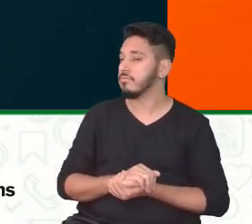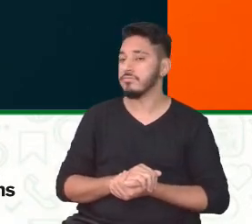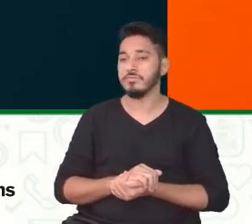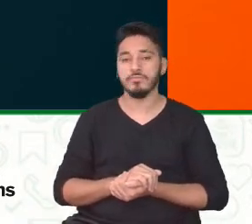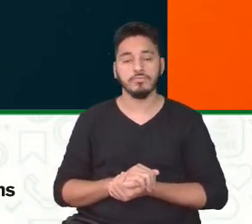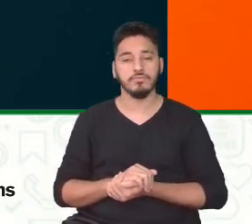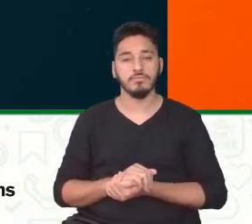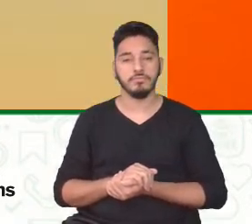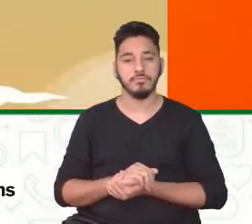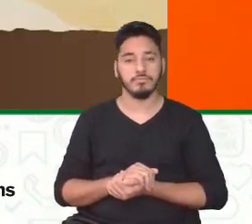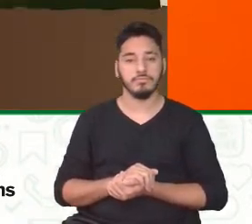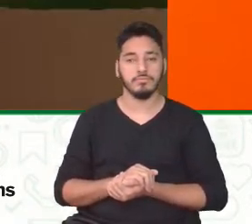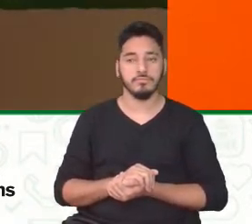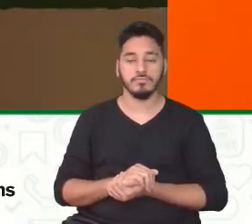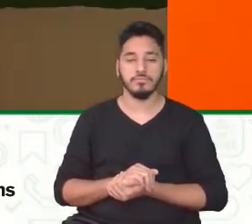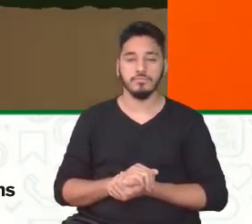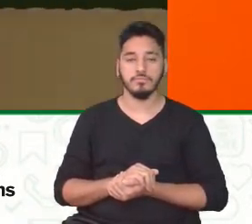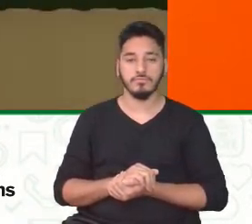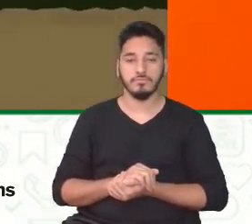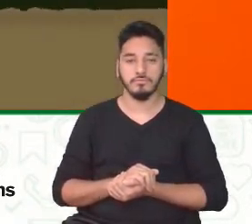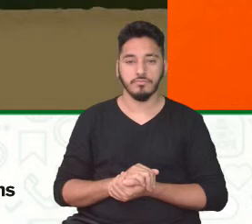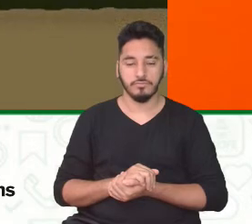E aí